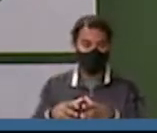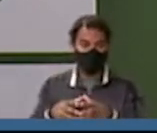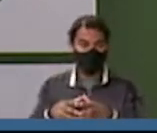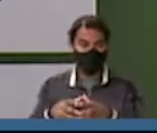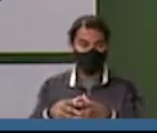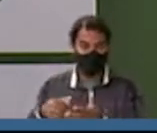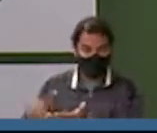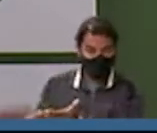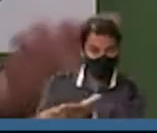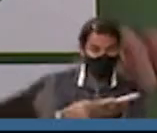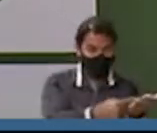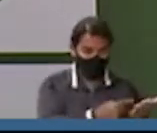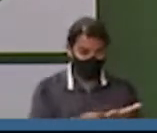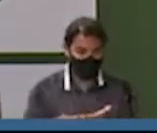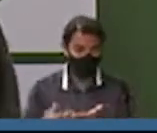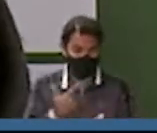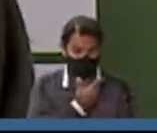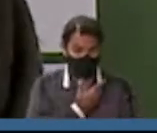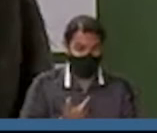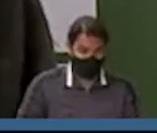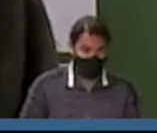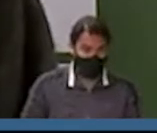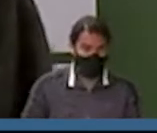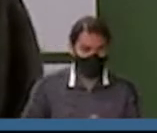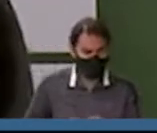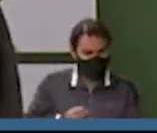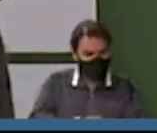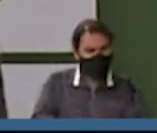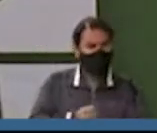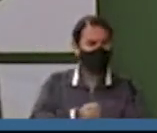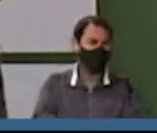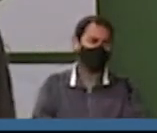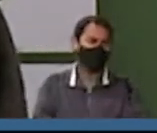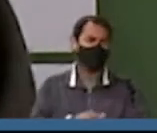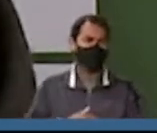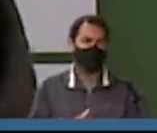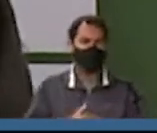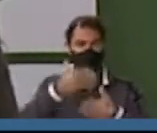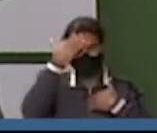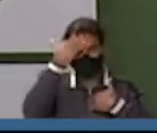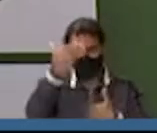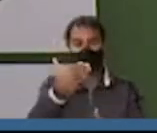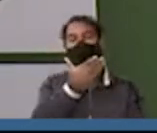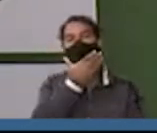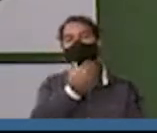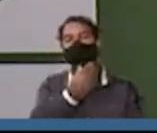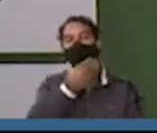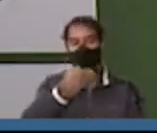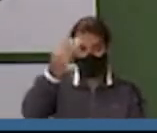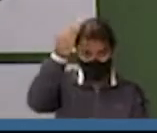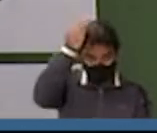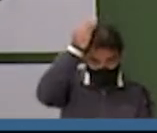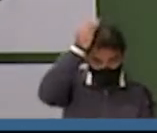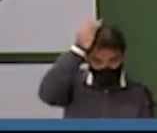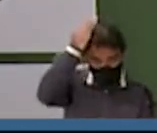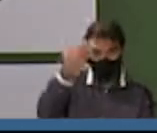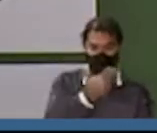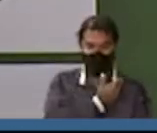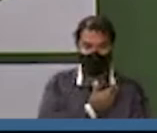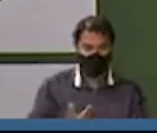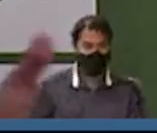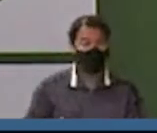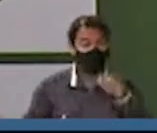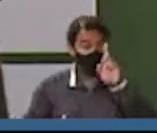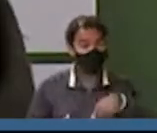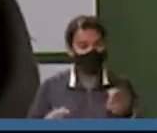do Estado, através do governo do Estado. Eu quero agradecer aqui o governador, que tem sido um